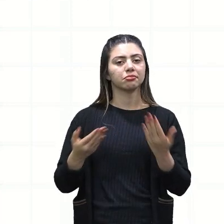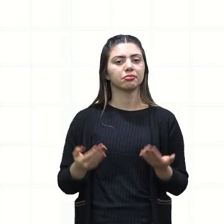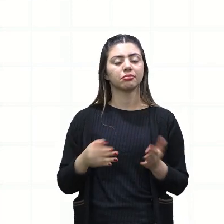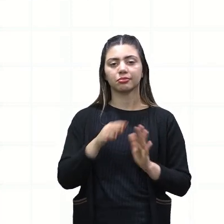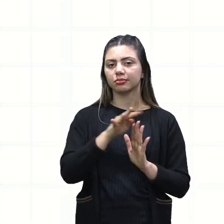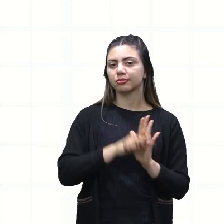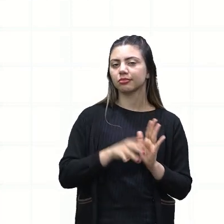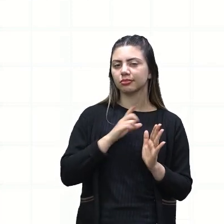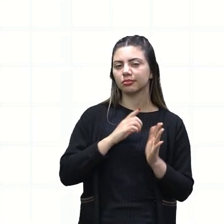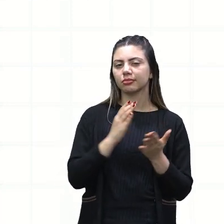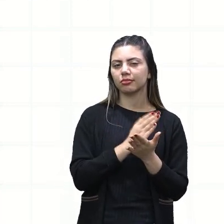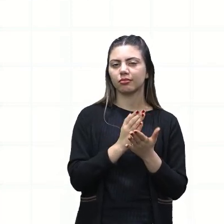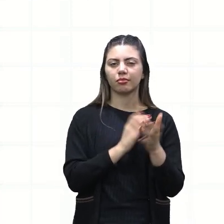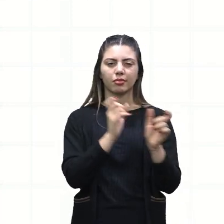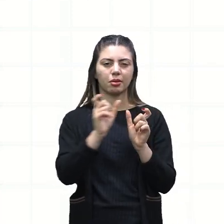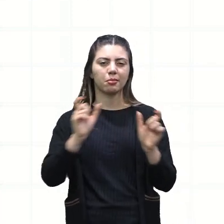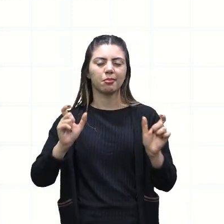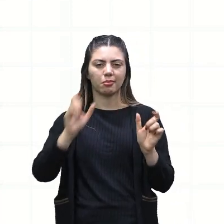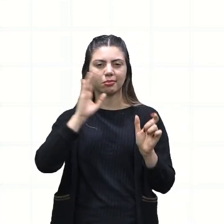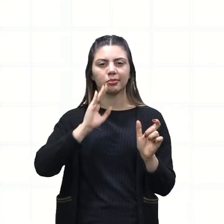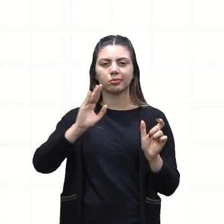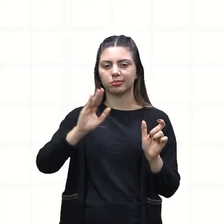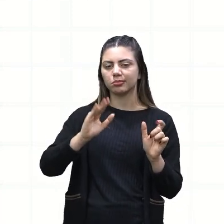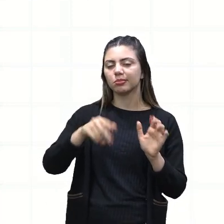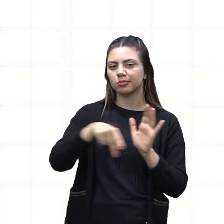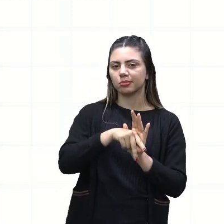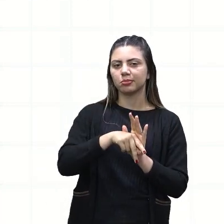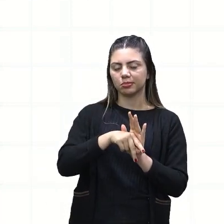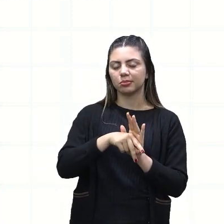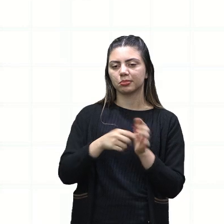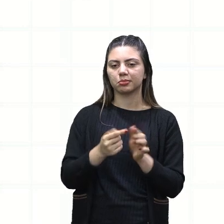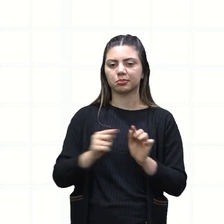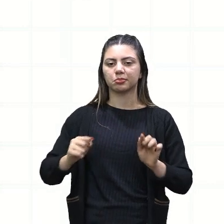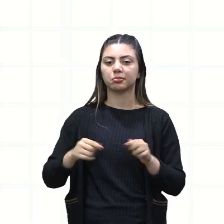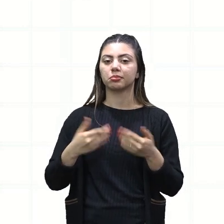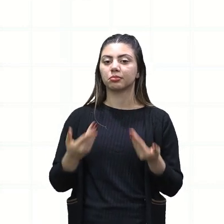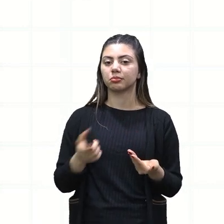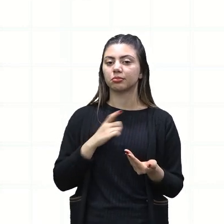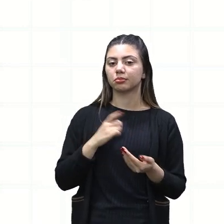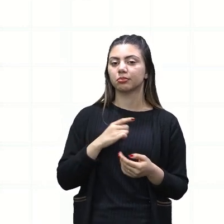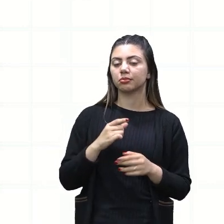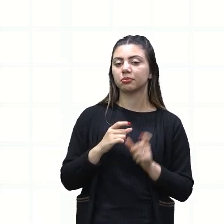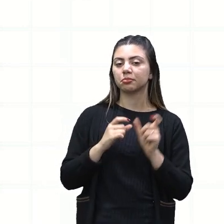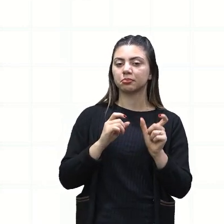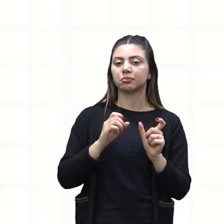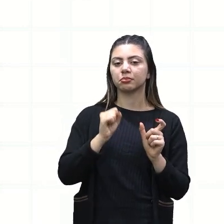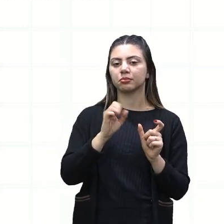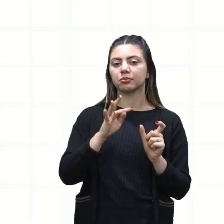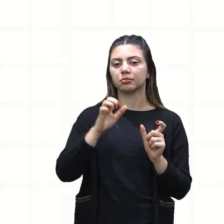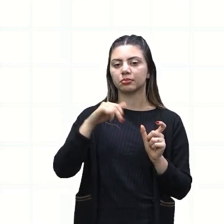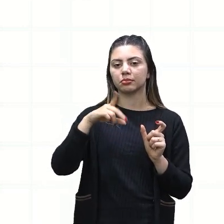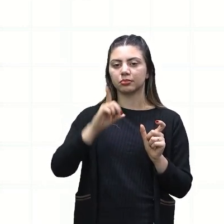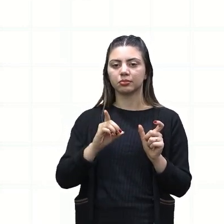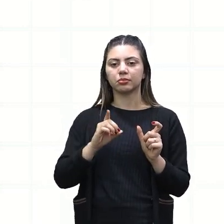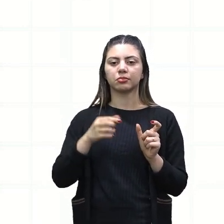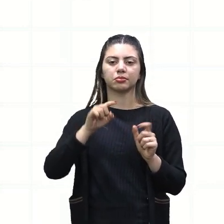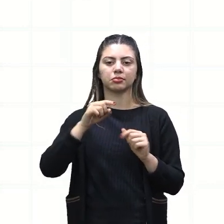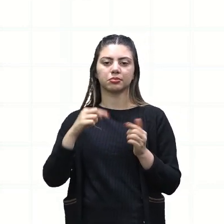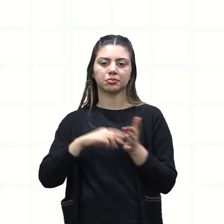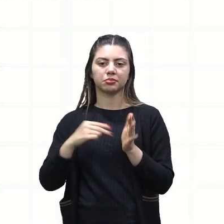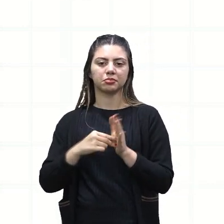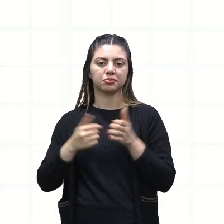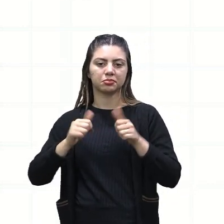tem algumas palavras em destaque, né, de vocabulário. Então tem a palavra stand, que é ficar, brink, à